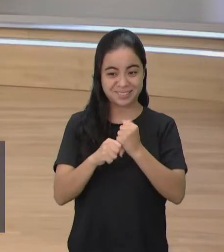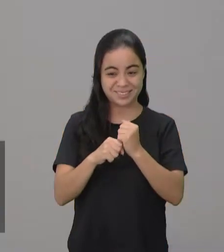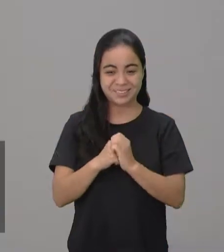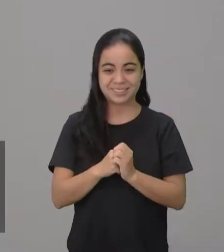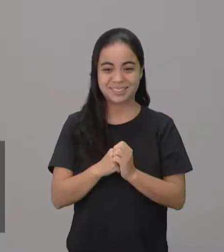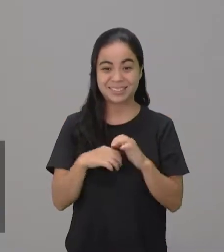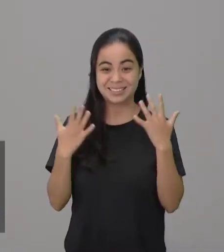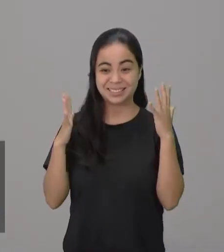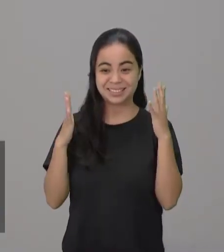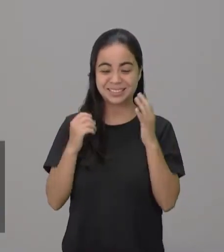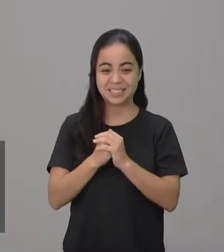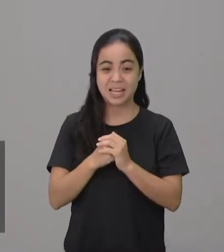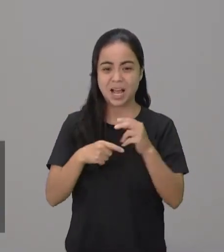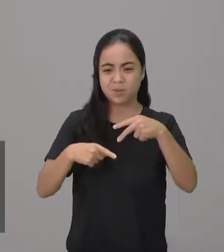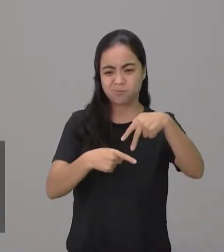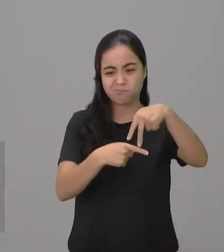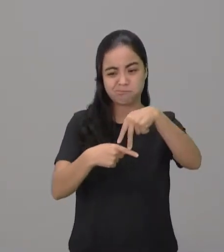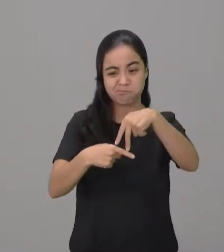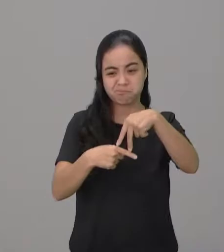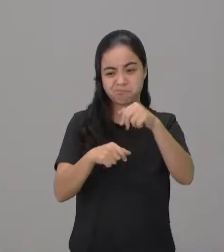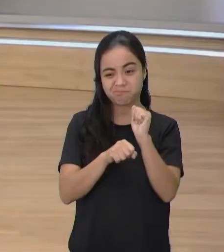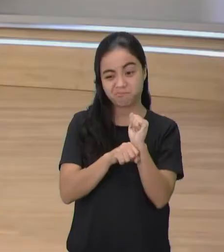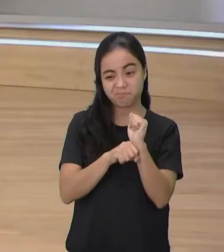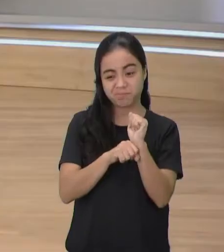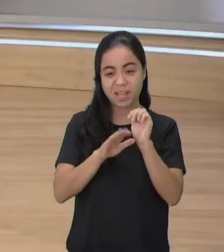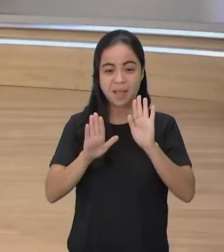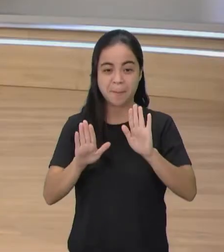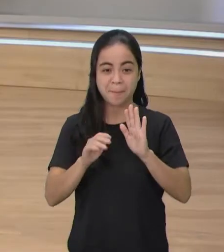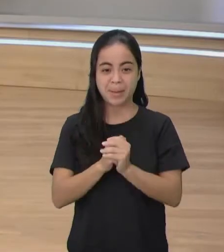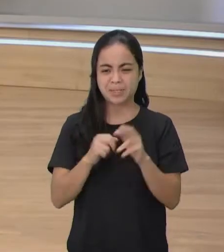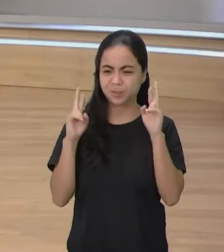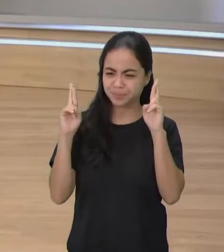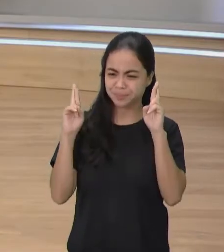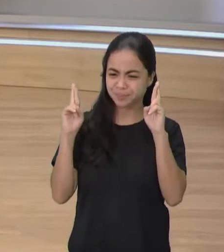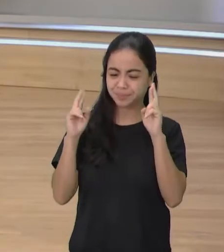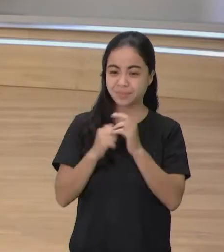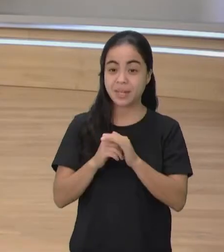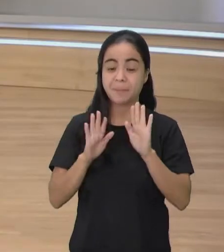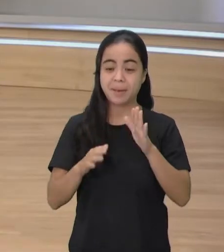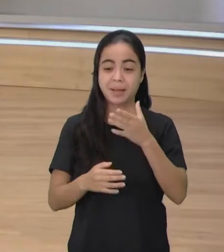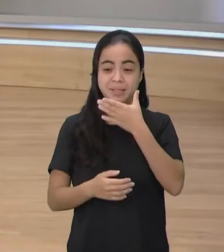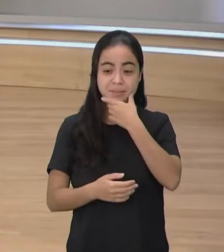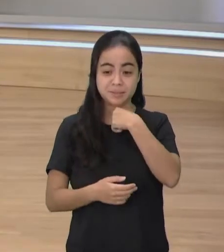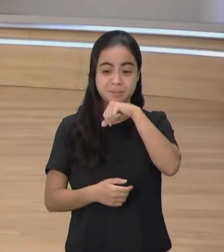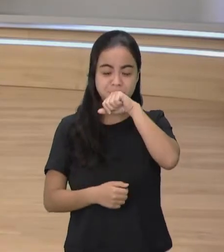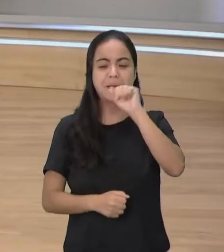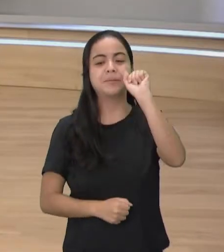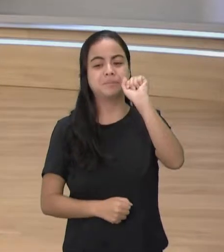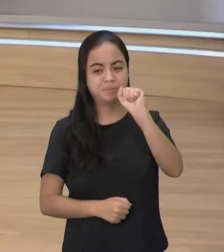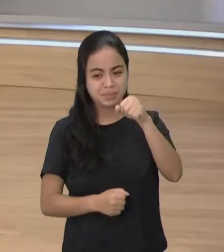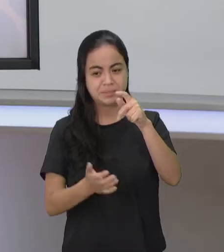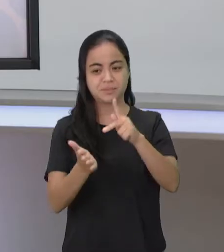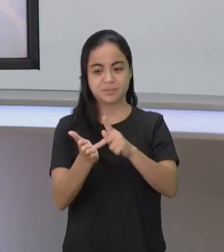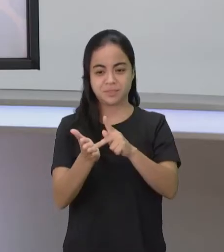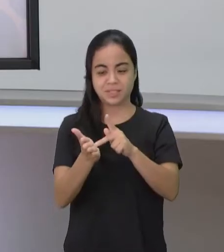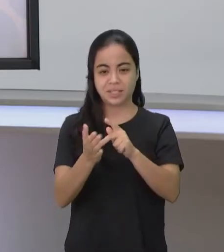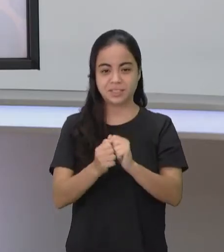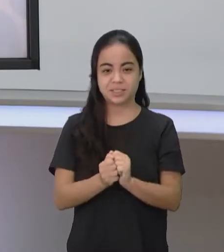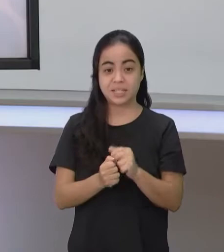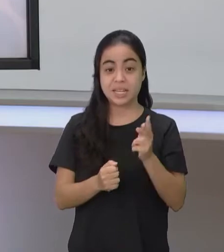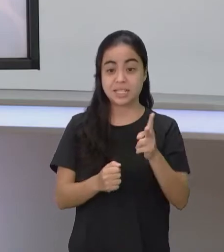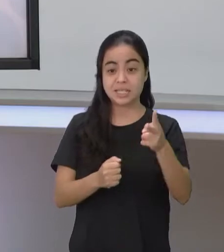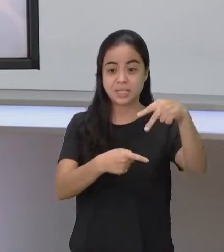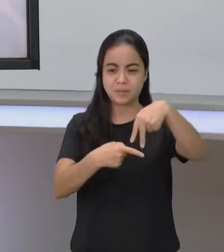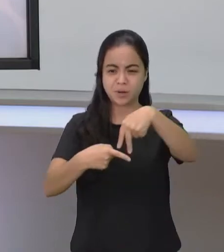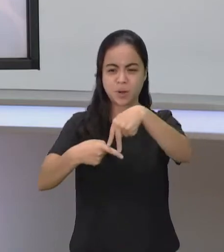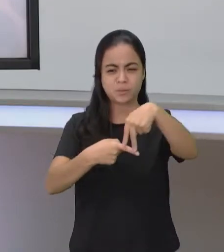pena que eu não estou mais andando de skate, né? Mas a gente tem fé. Pais seremos, né? Esse ano ainda. Você será para sempre um